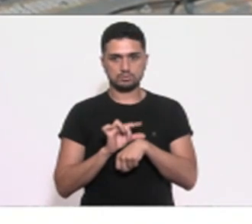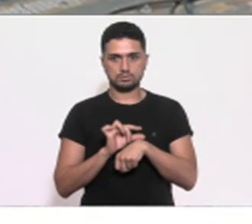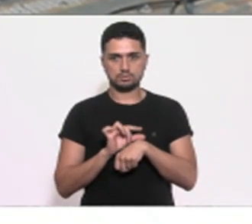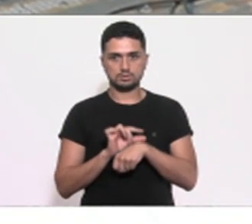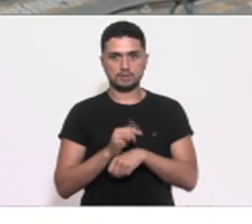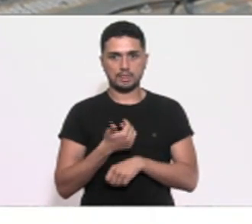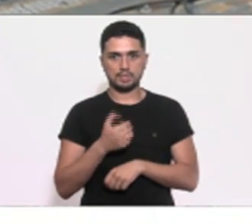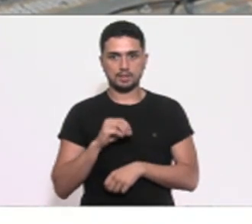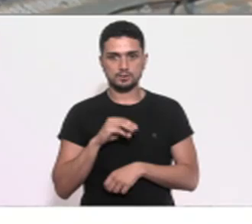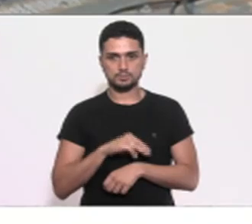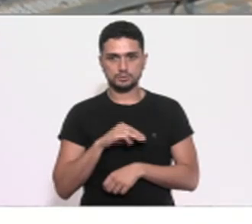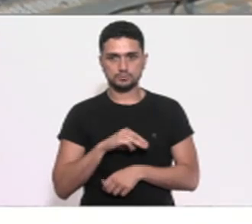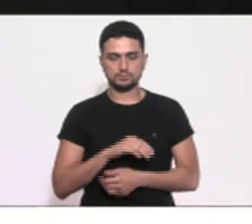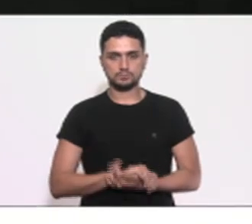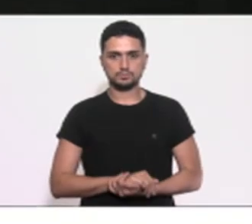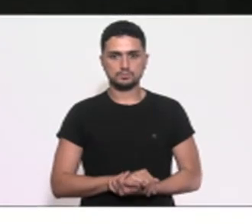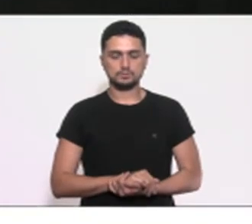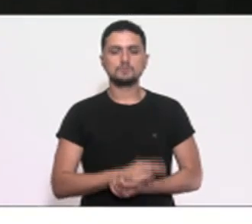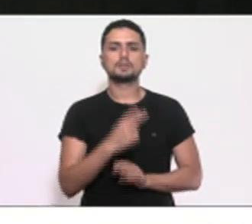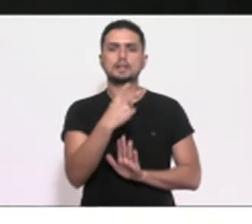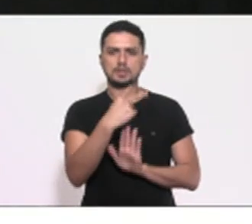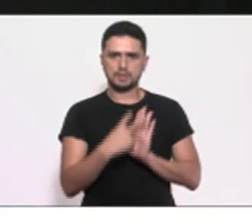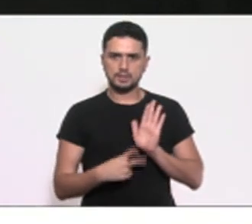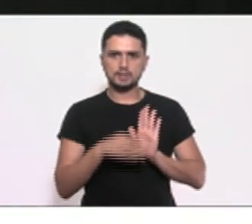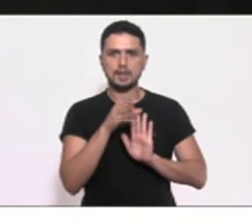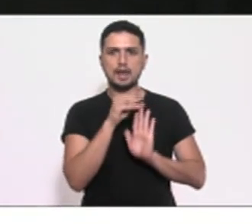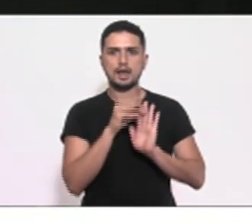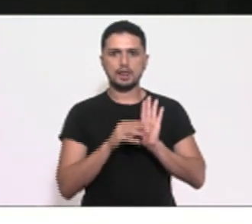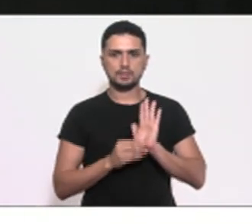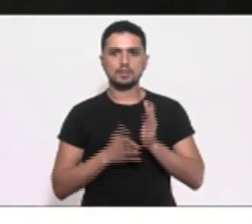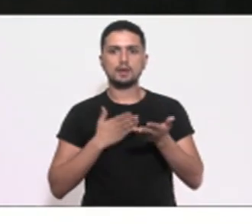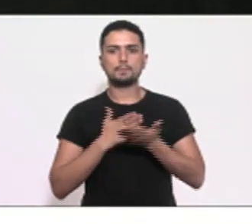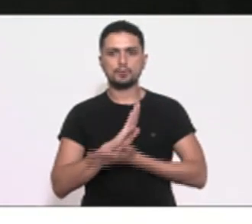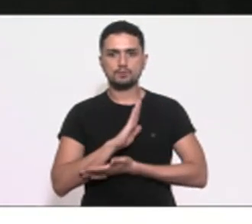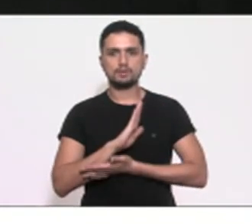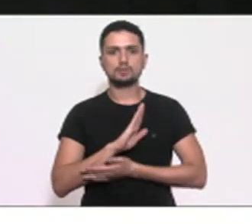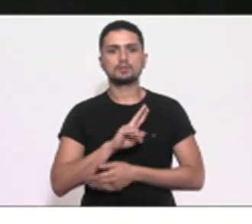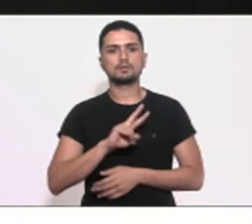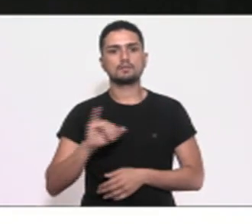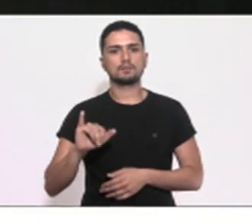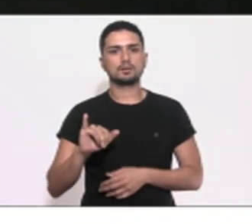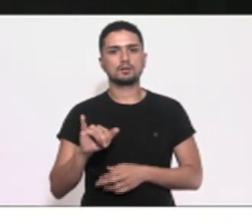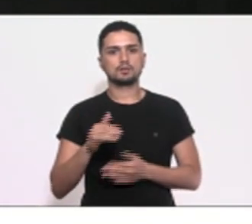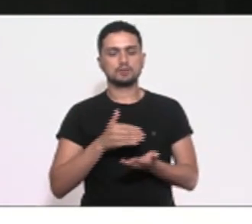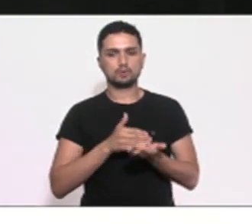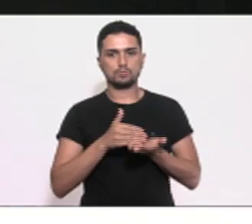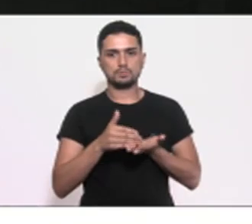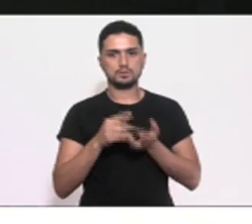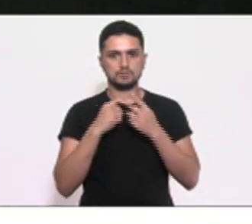e 10 minutos. Lida aprovada a ata, passa-se ao expediente inicial.